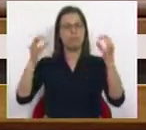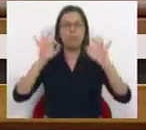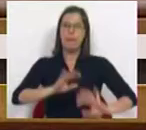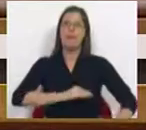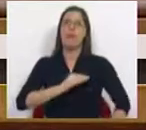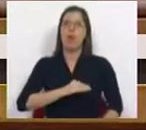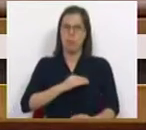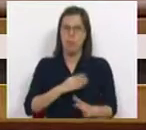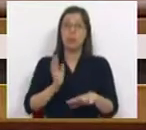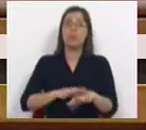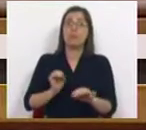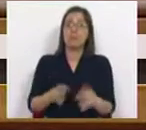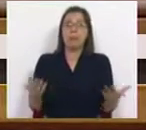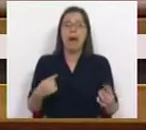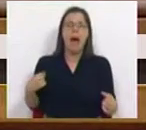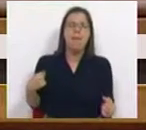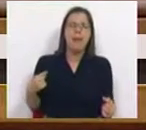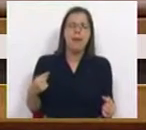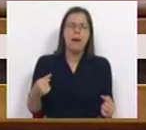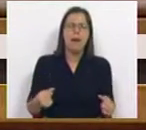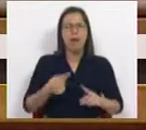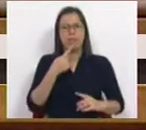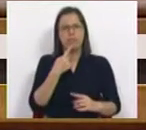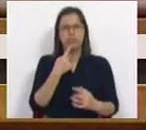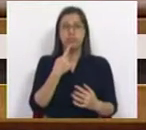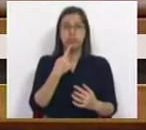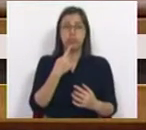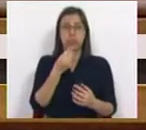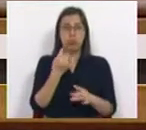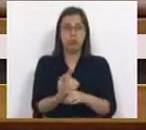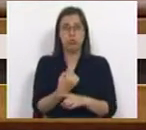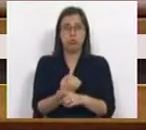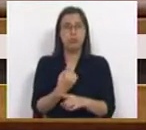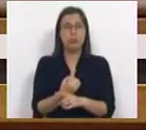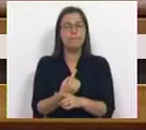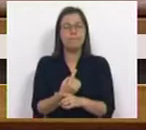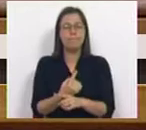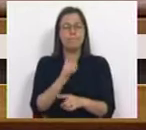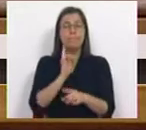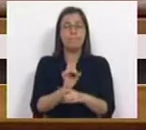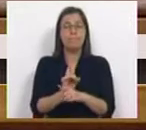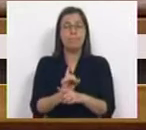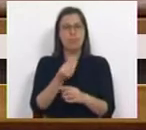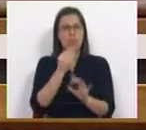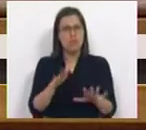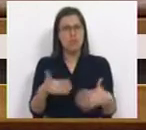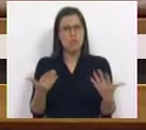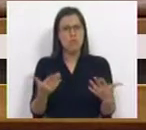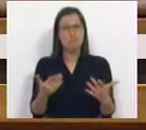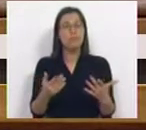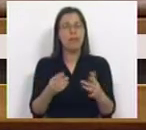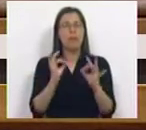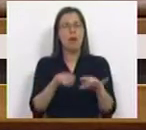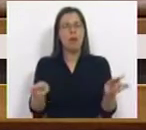sua preocupação pelo facto de diariamente uma quantidade considerável de alimentos, mesmo sendo perfeitamente consumível,